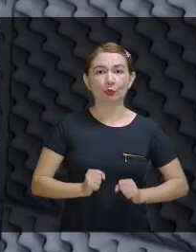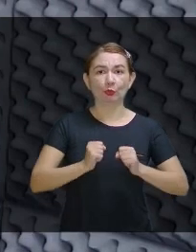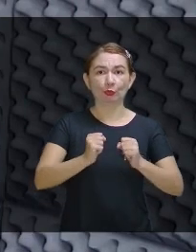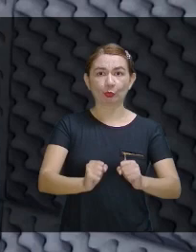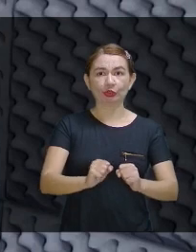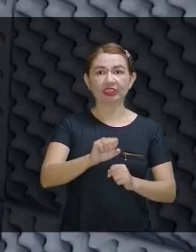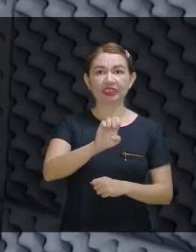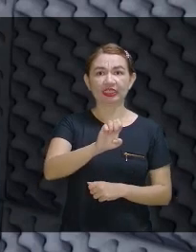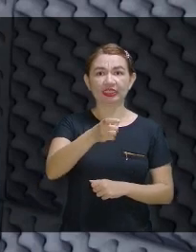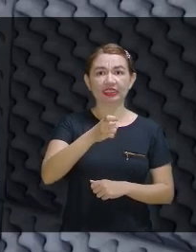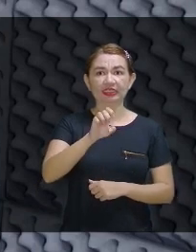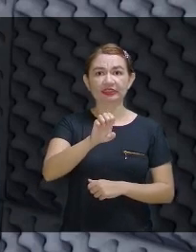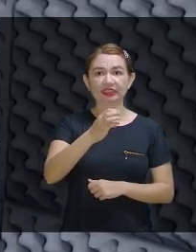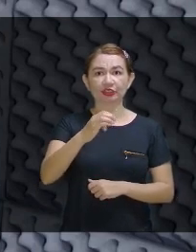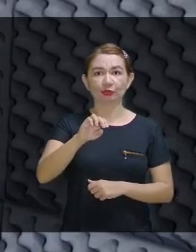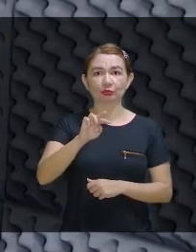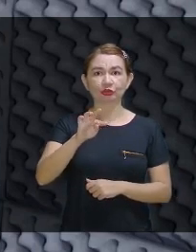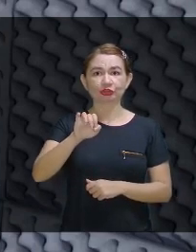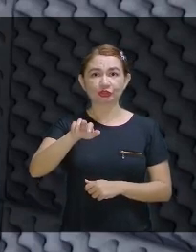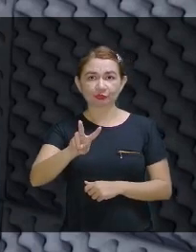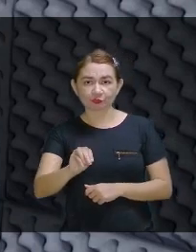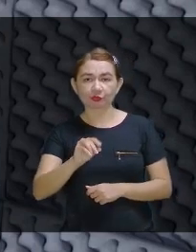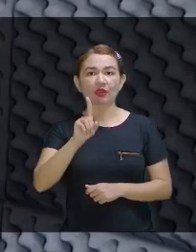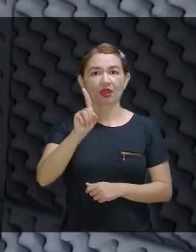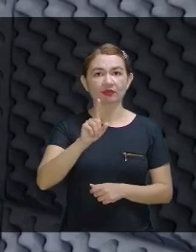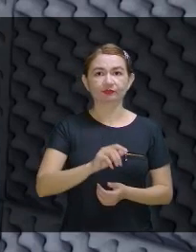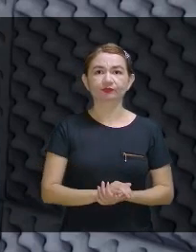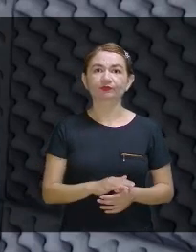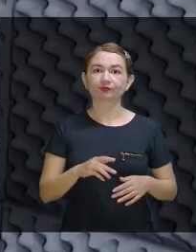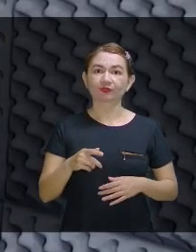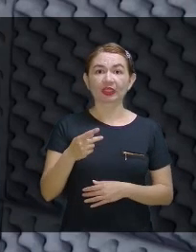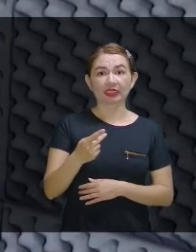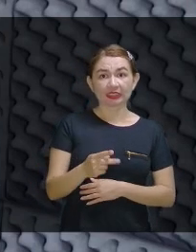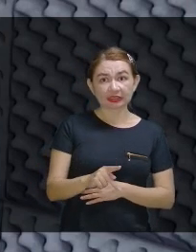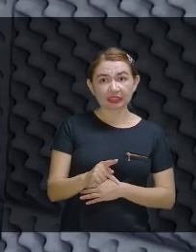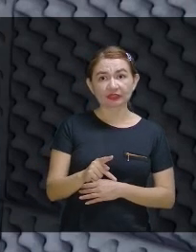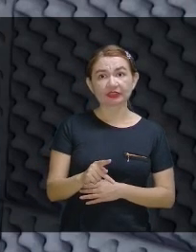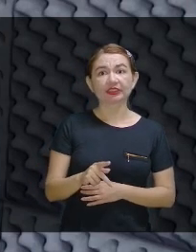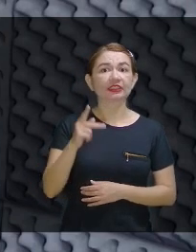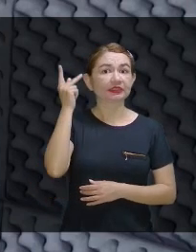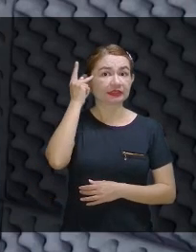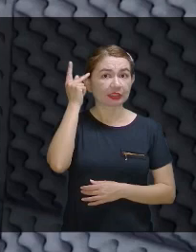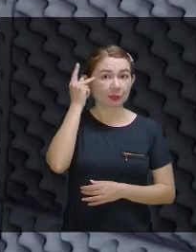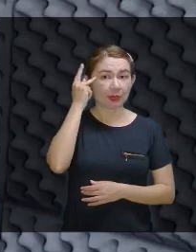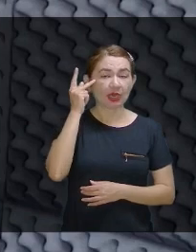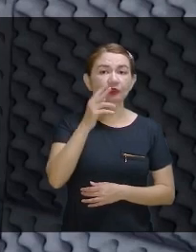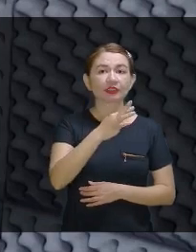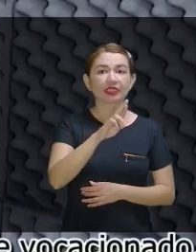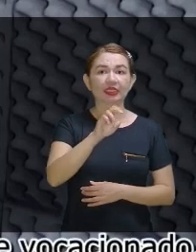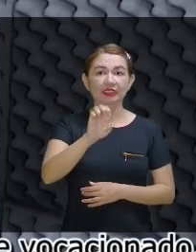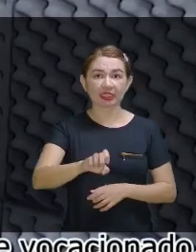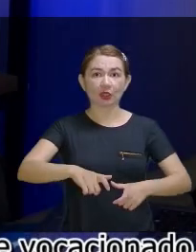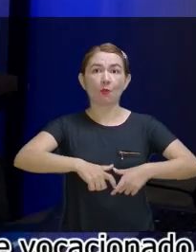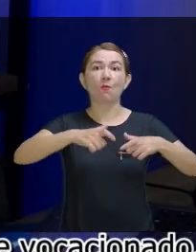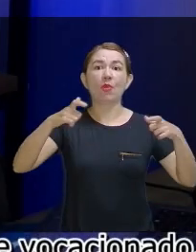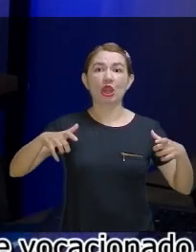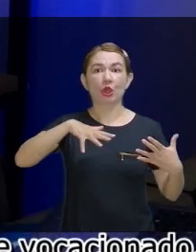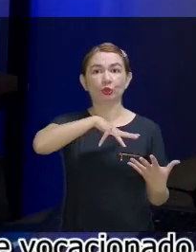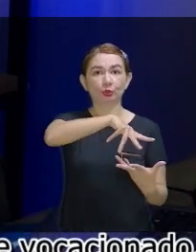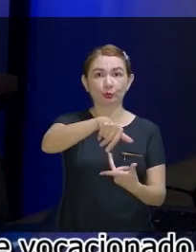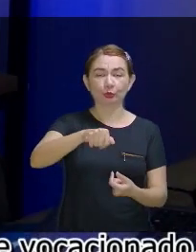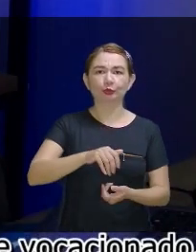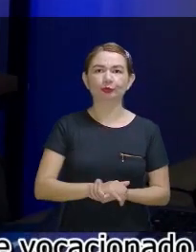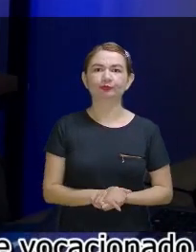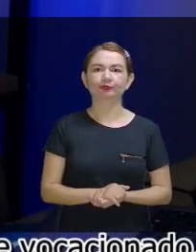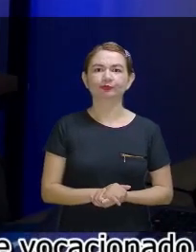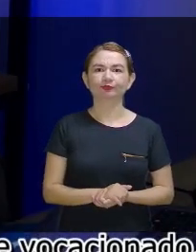lá. Então, se o Tribunal de São Paulo é o maior do país, com certeza é o maior do mundo. Eu tenho certeza também que o Rio